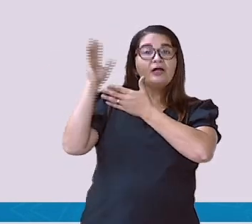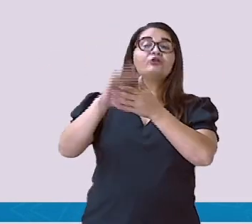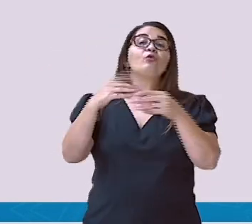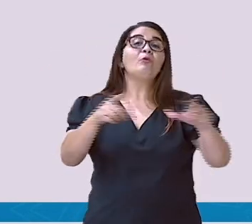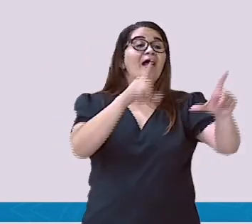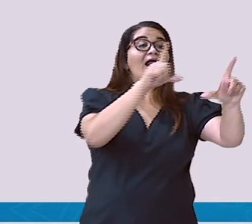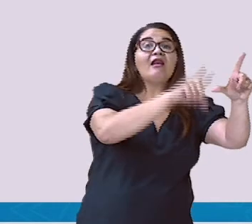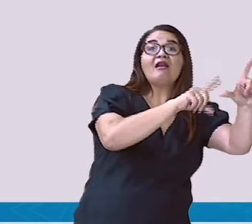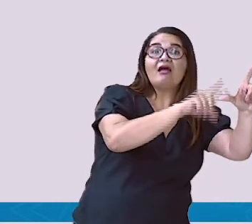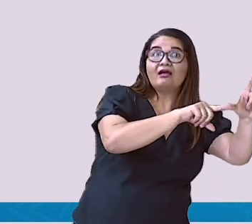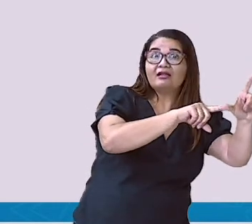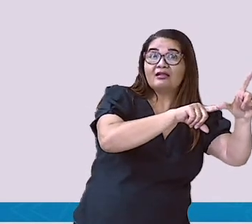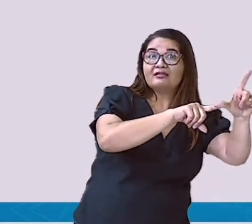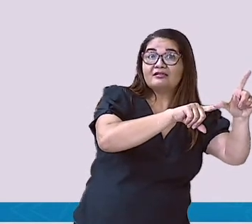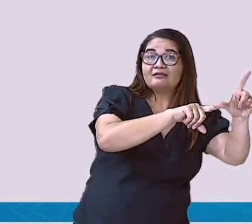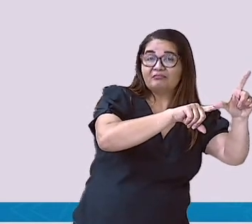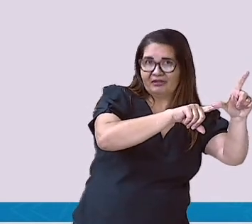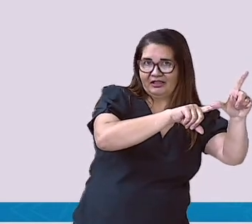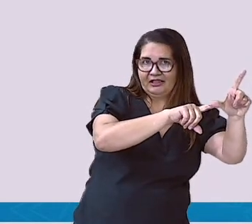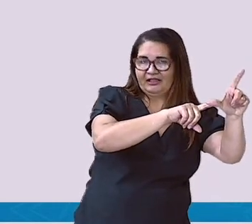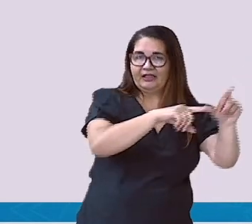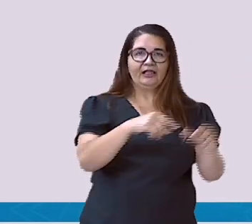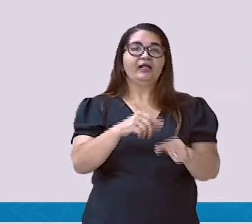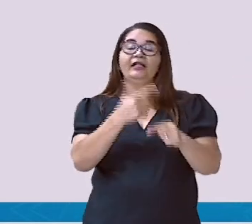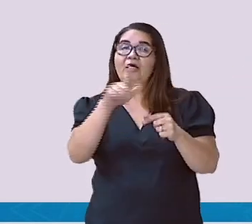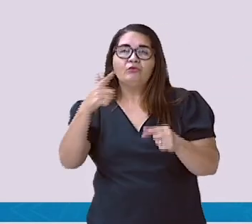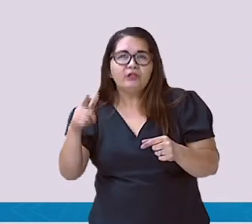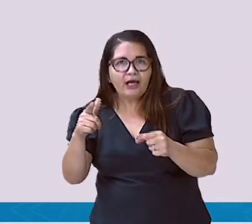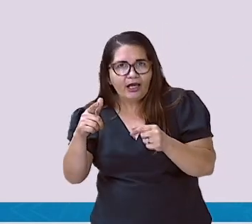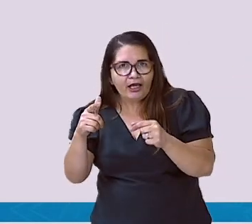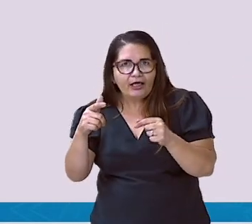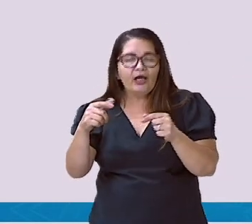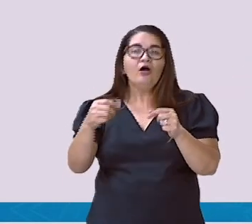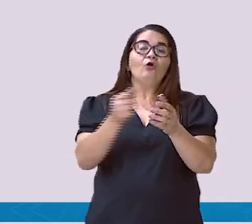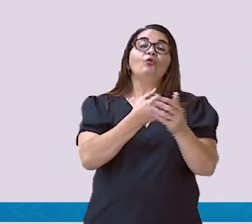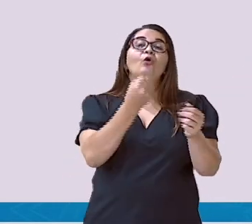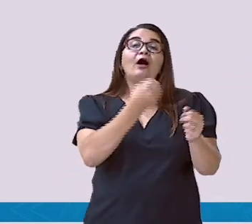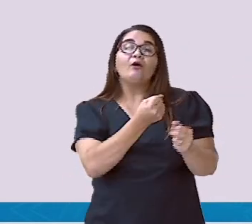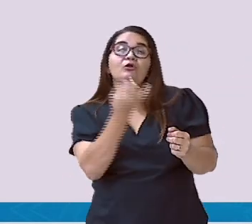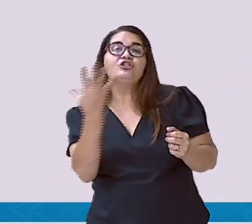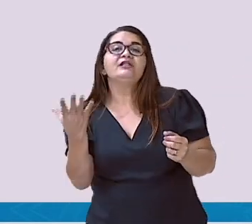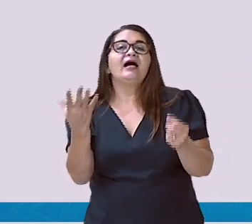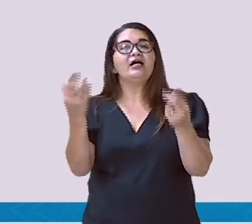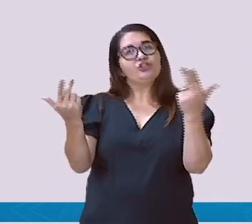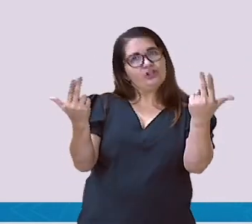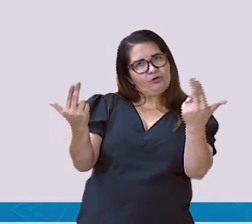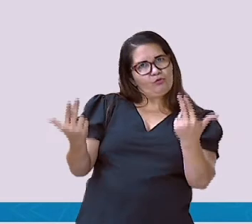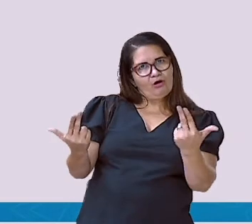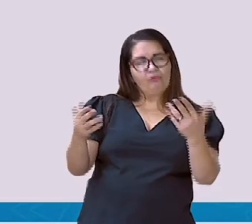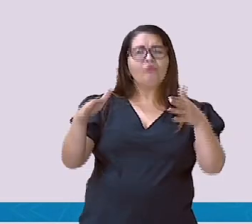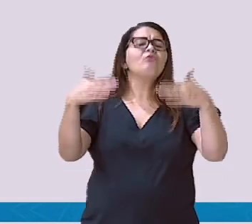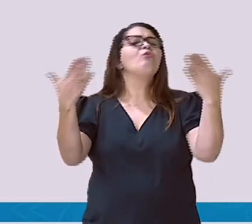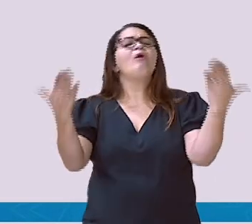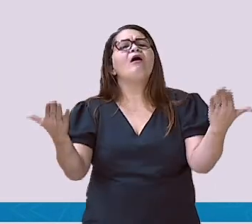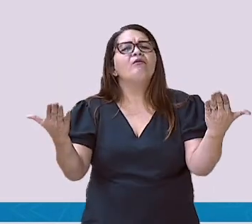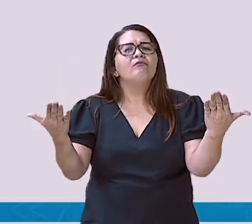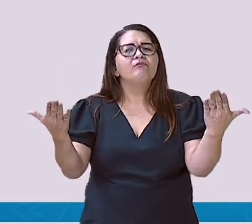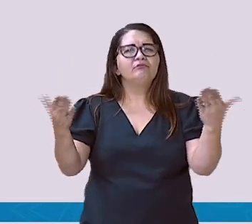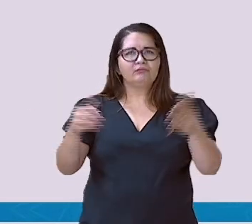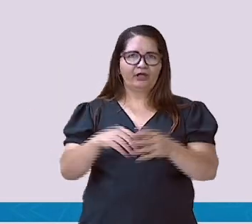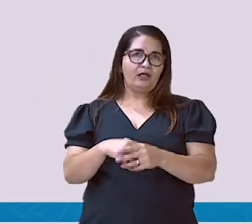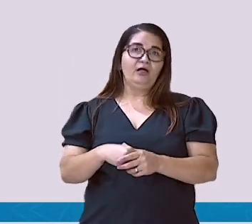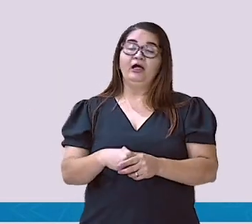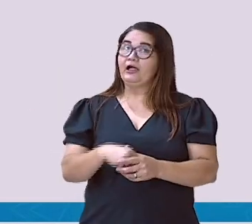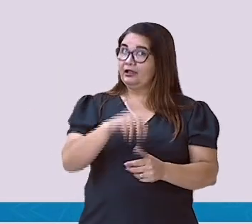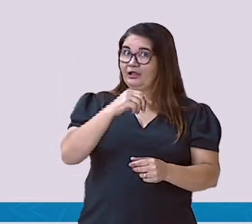e de fonemas? Qual será? Vamos pronunciá-las para ficar mais fácil saber qual é a resposta?